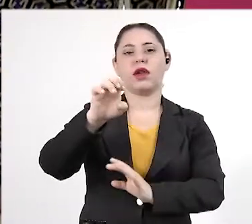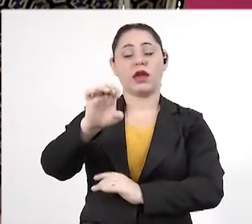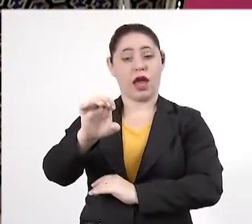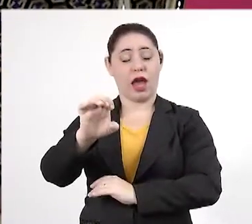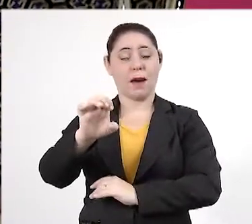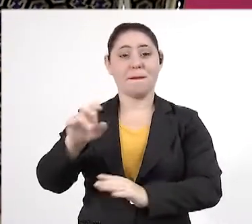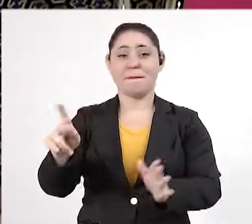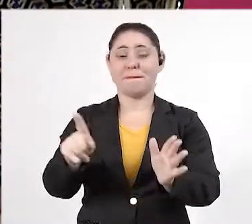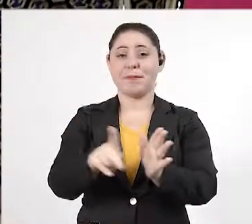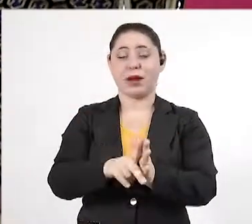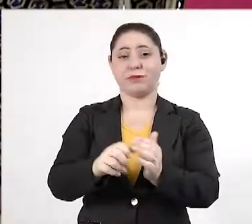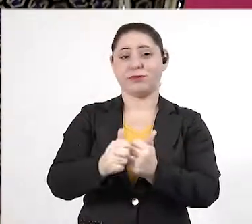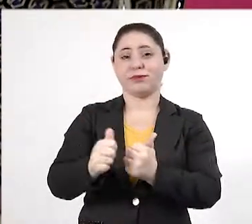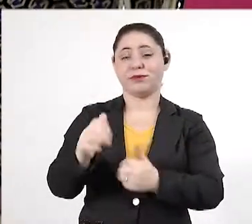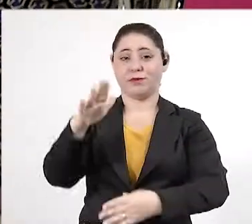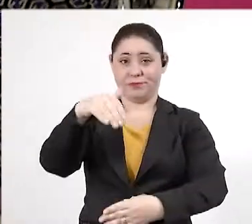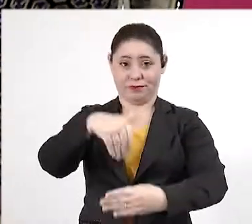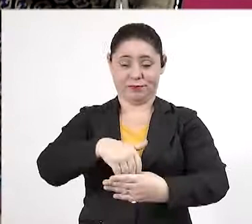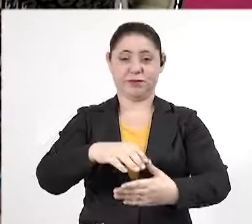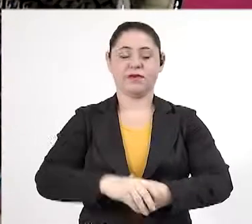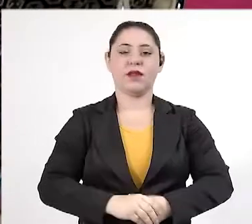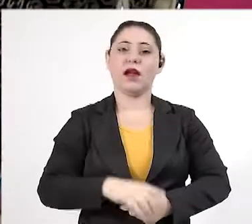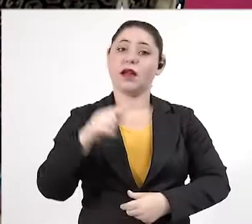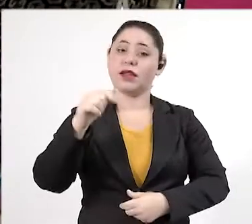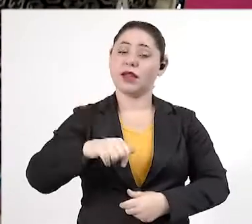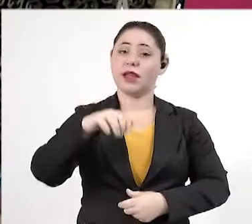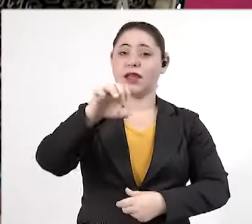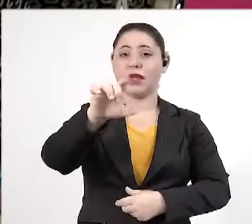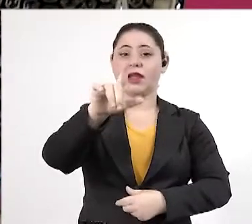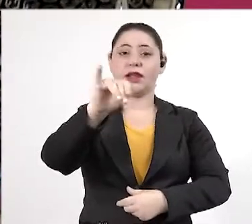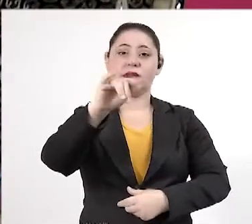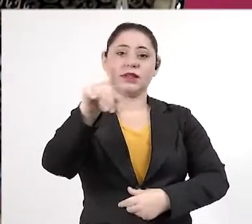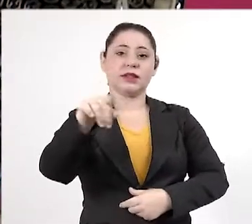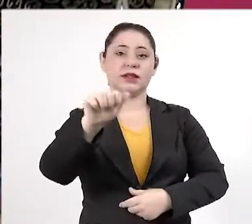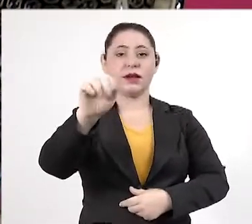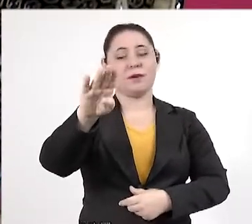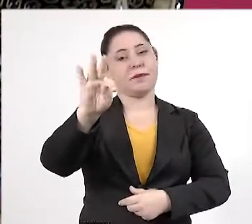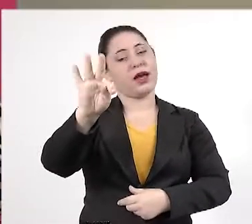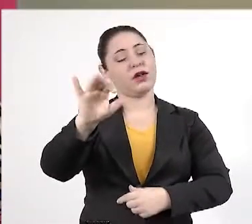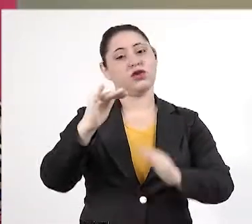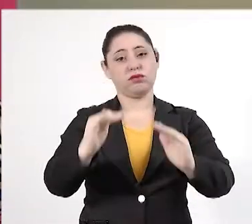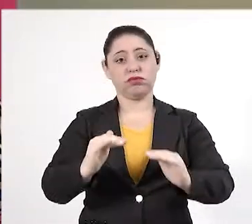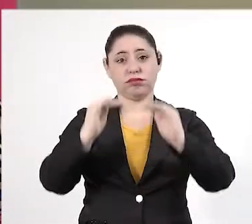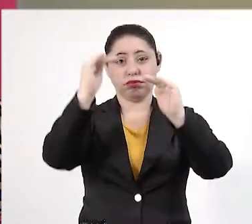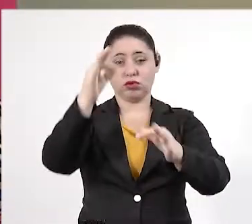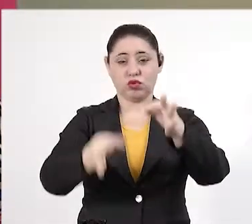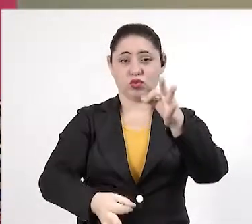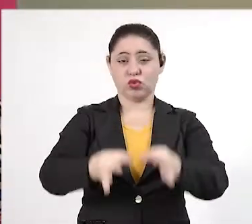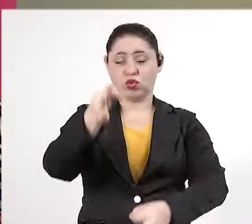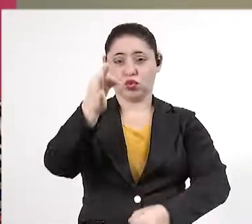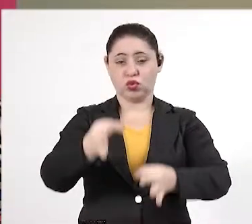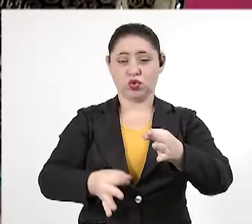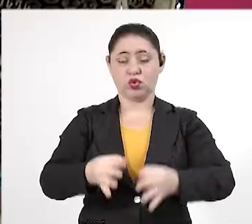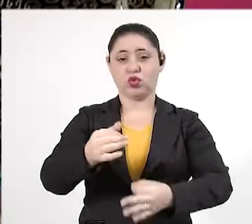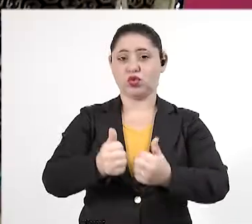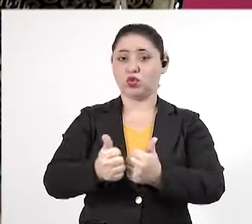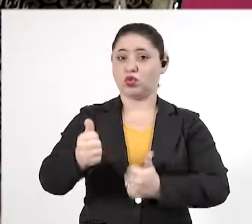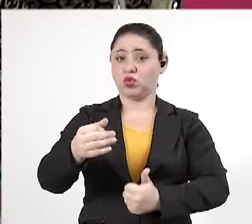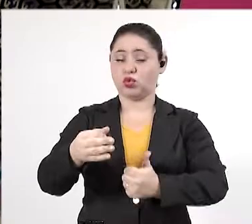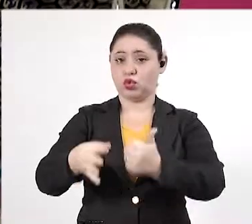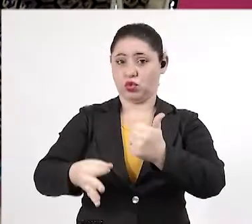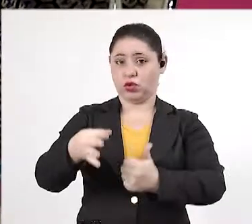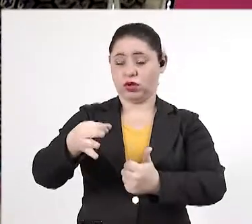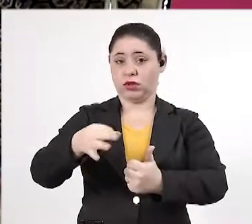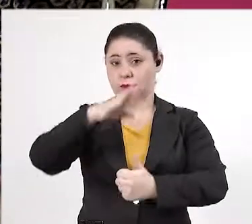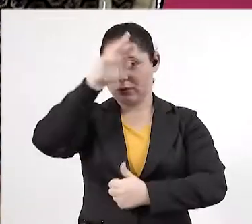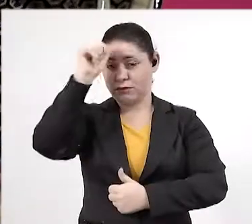TRE, Tribunal Regional Eleitoral. Com a gente no estúdio, Elizabeth Anache, desembargadora do Tribunal de Justiça de Mato